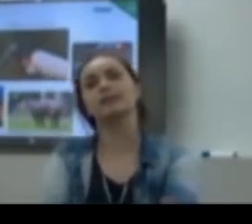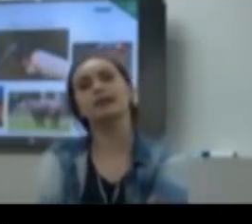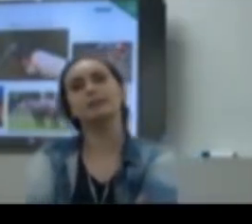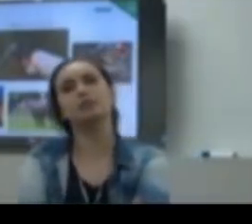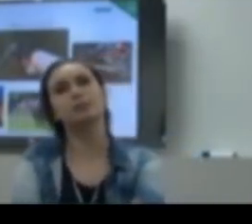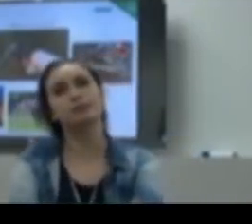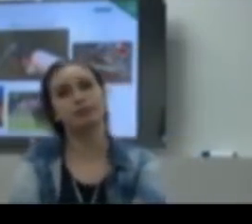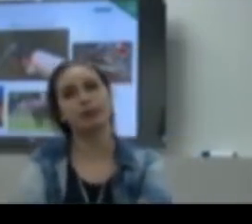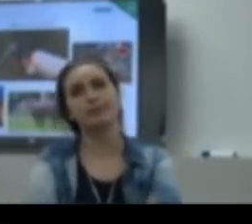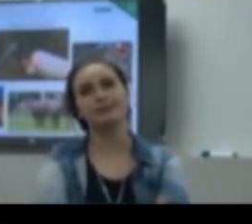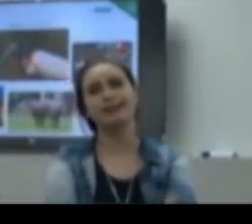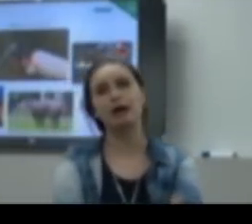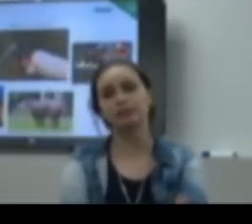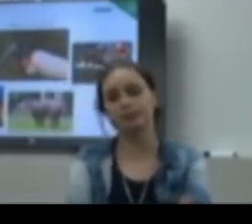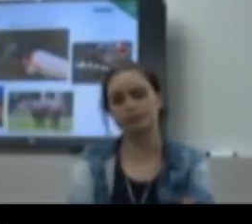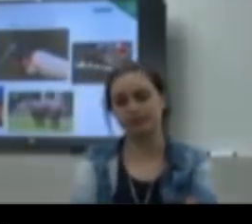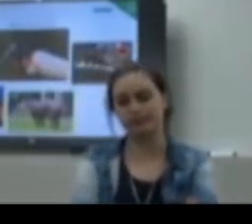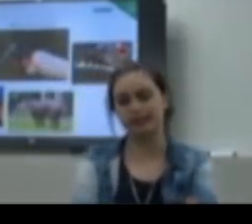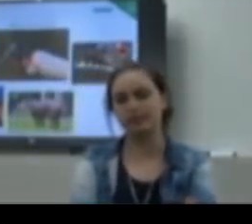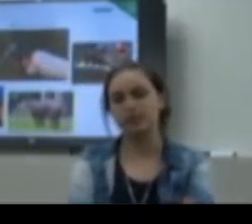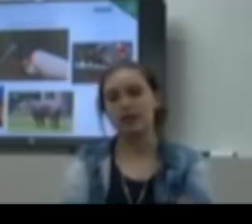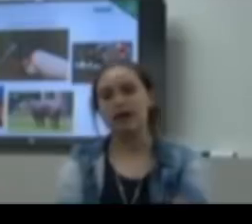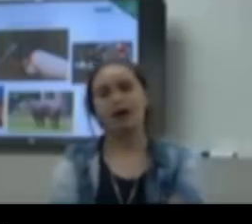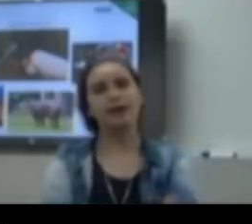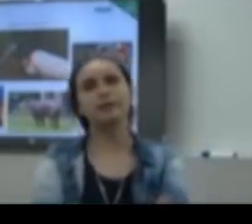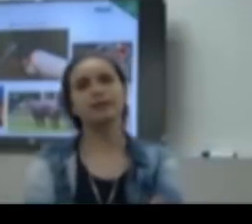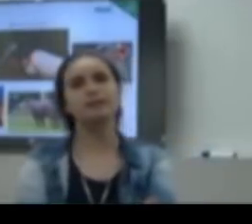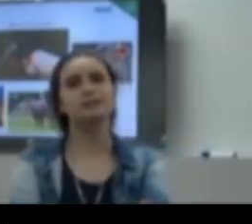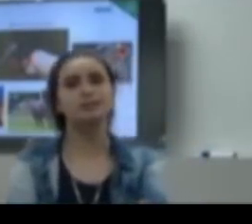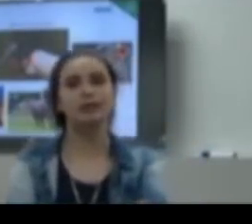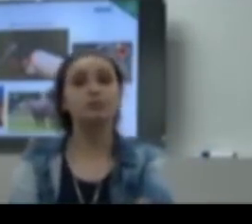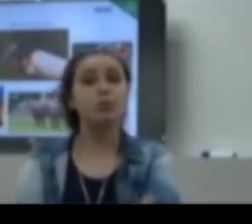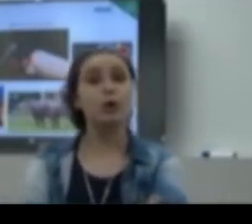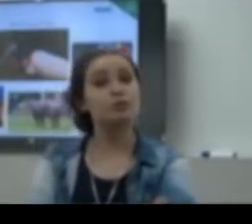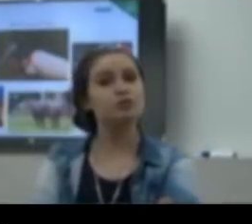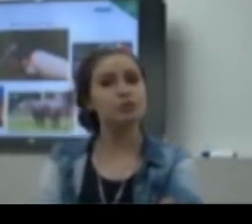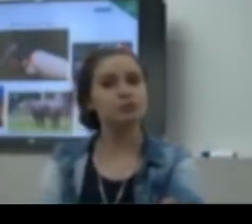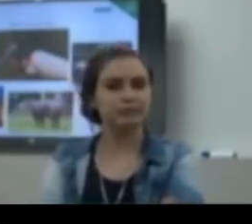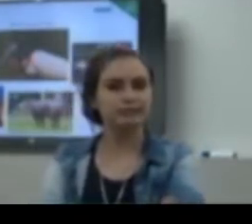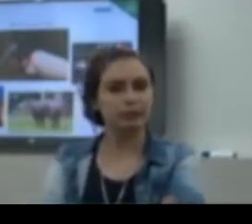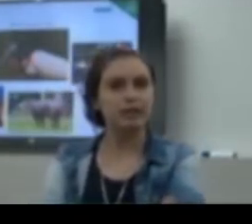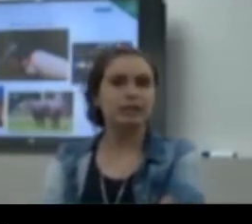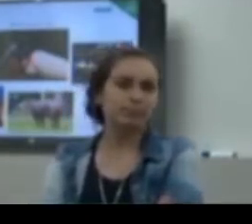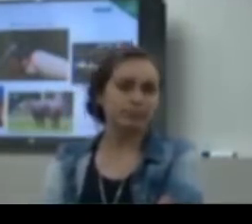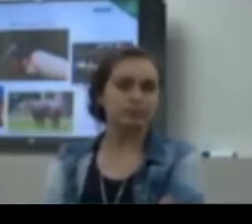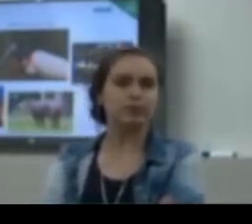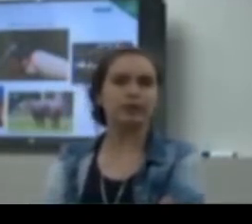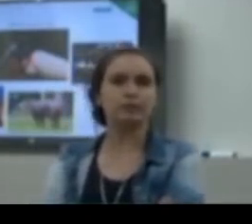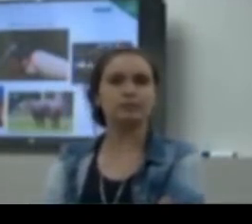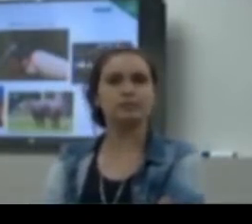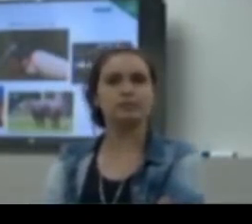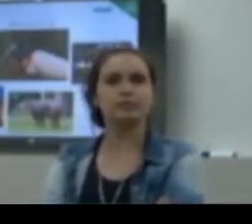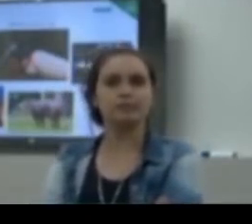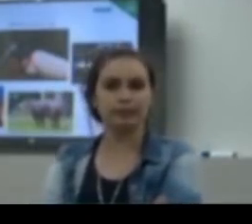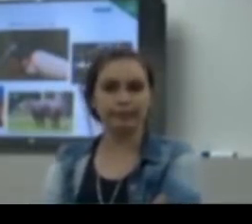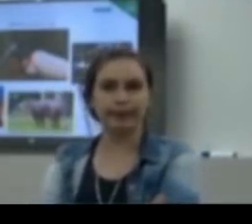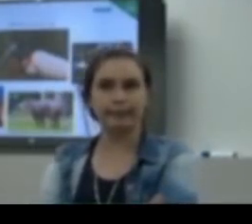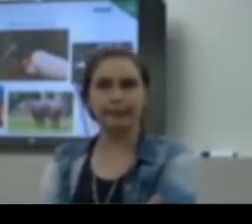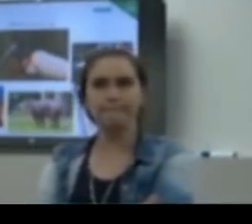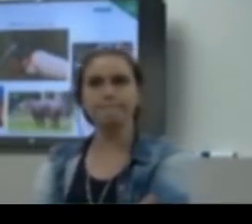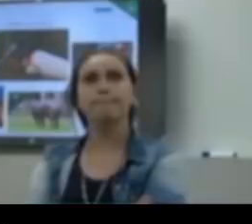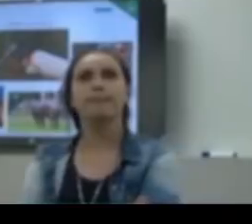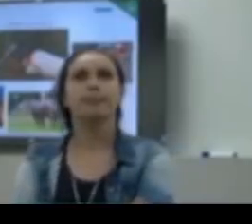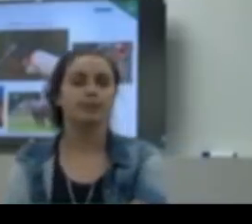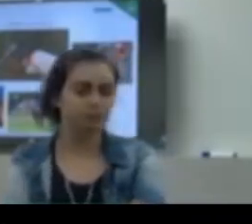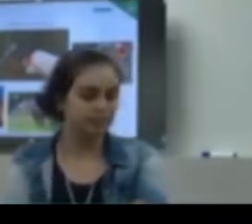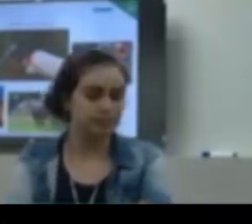os animais aqui, tá? Mas só mostrando que apesar da alta biodiversidade, a maioria desses animais não ocorre só no Pantanal, que pode ocorrer em outras regiões